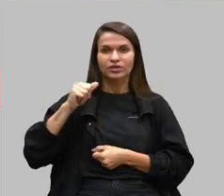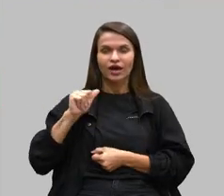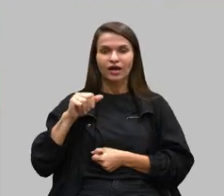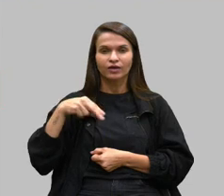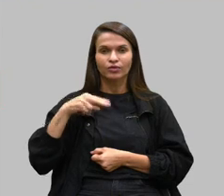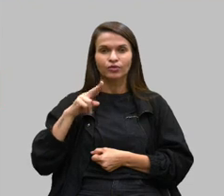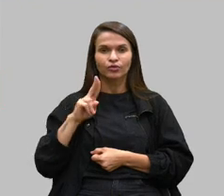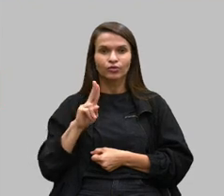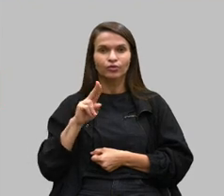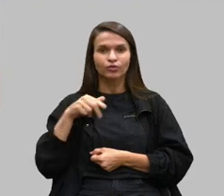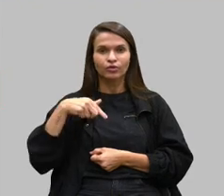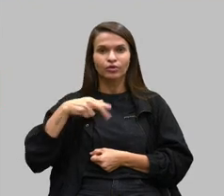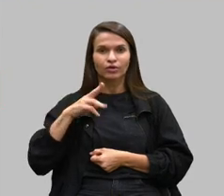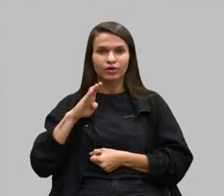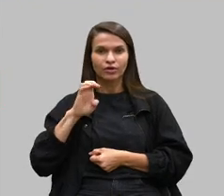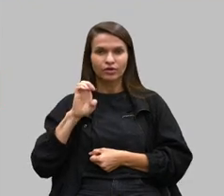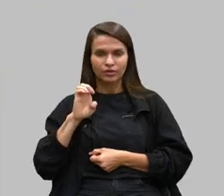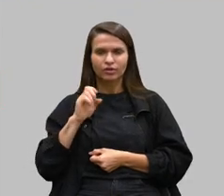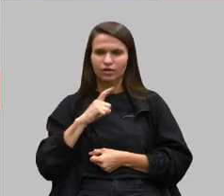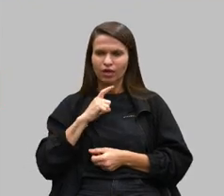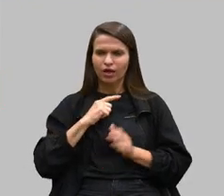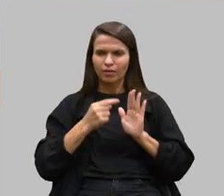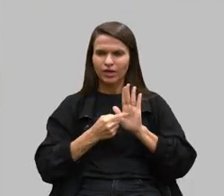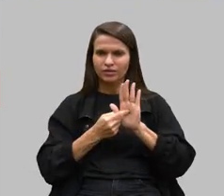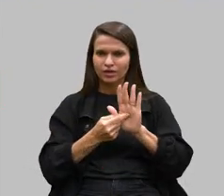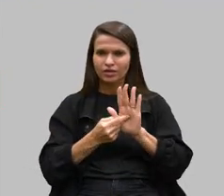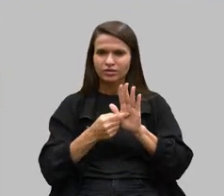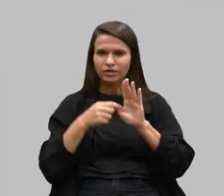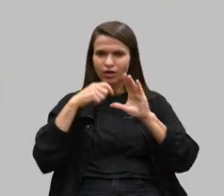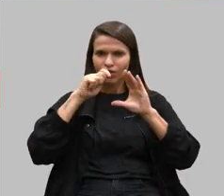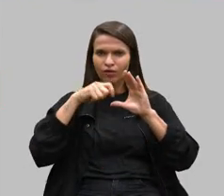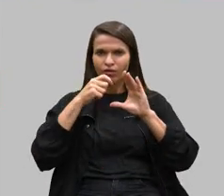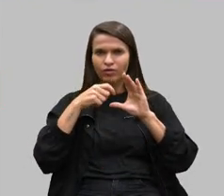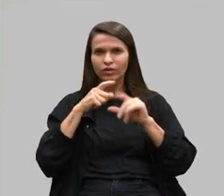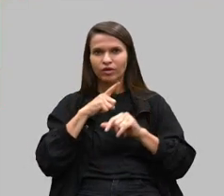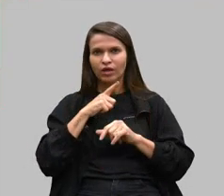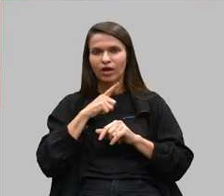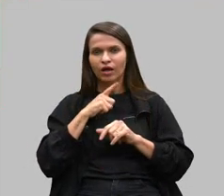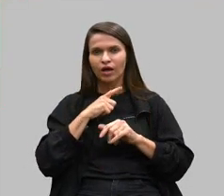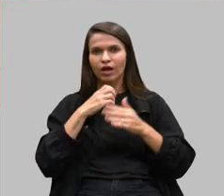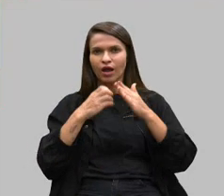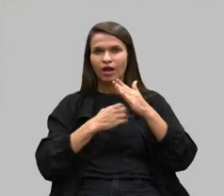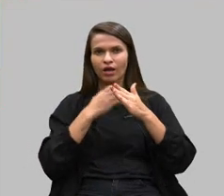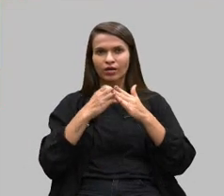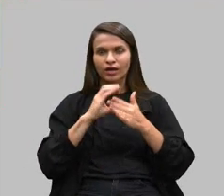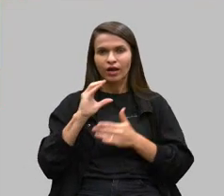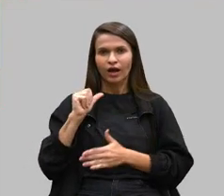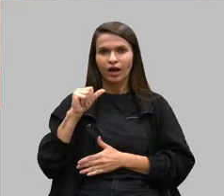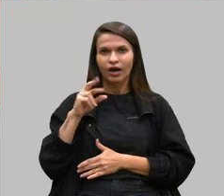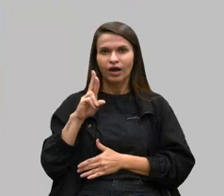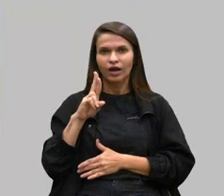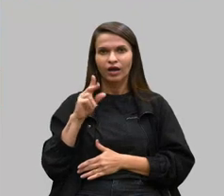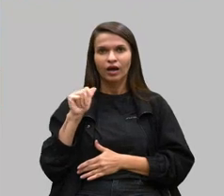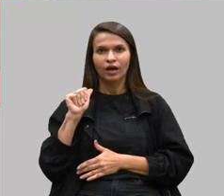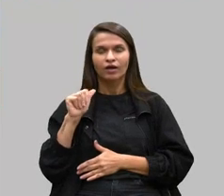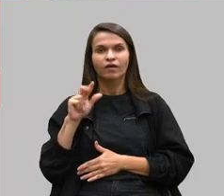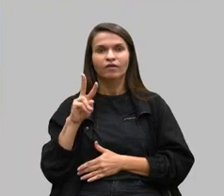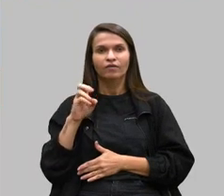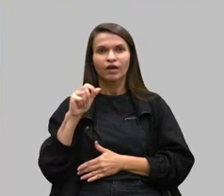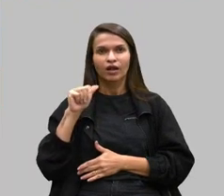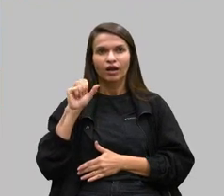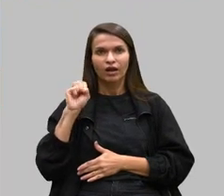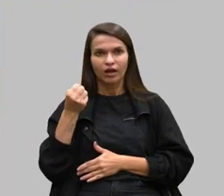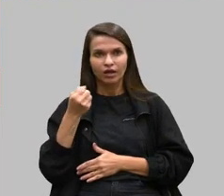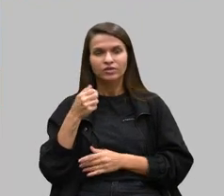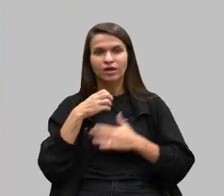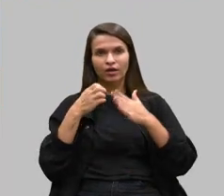Gente vou saber apertar isso aqui hein vamos lá L multimodal Caravelas é a empresa que tem a